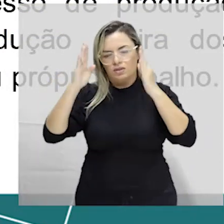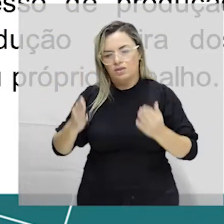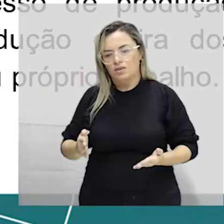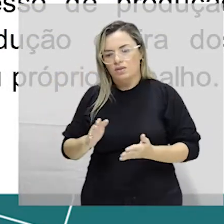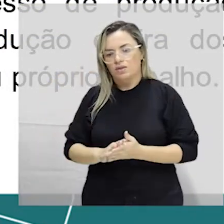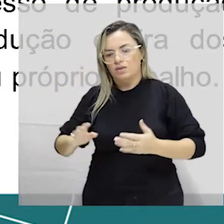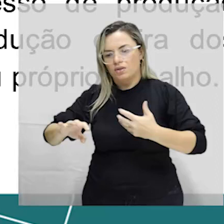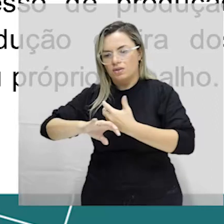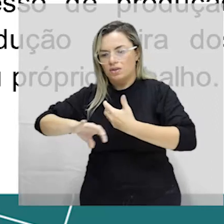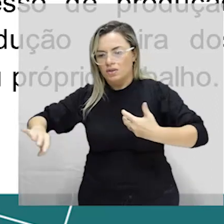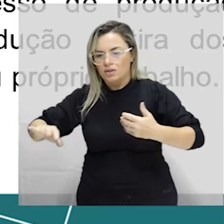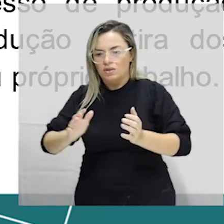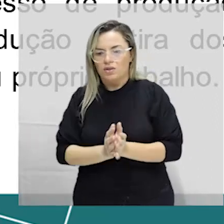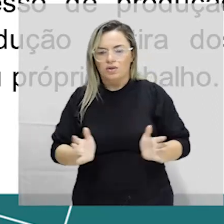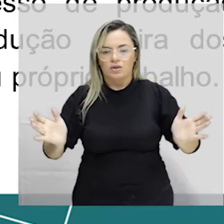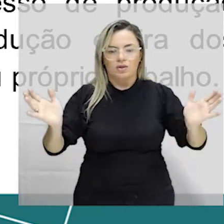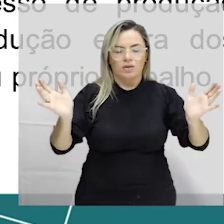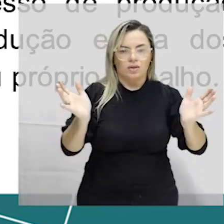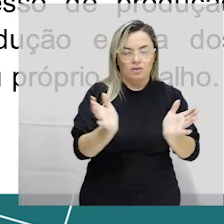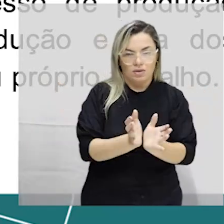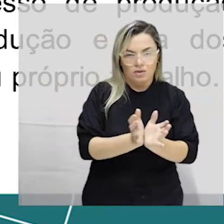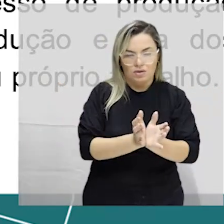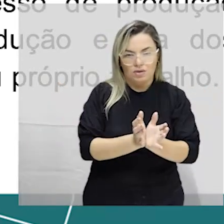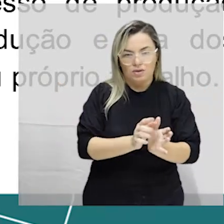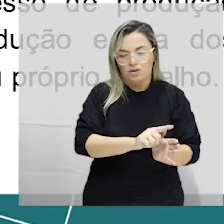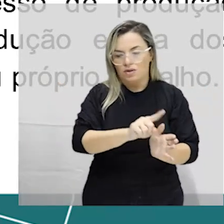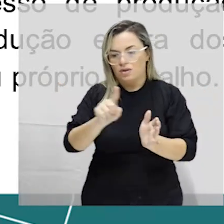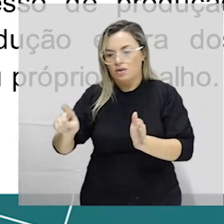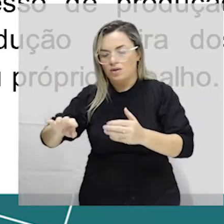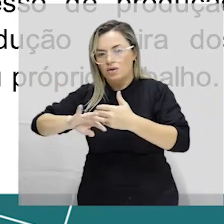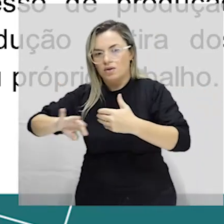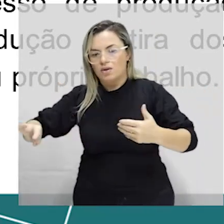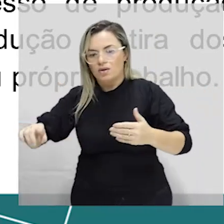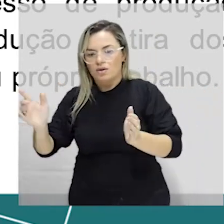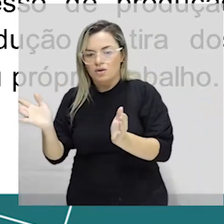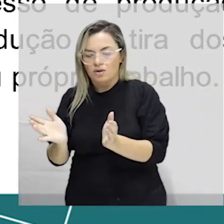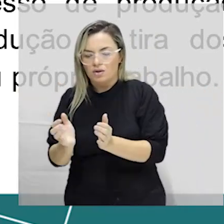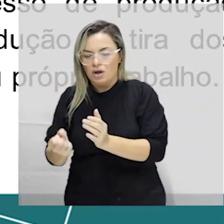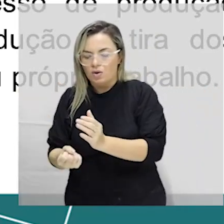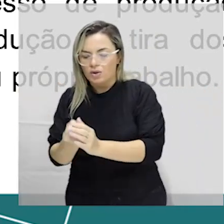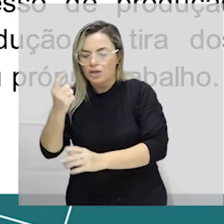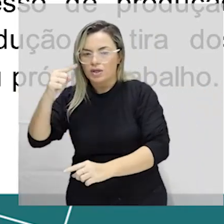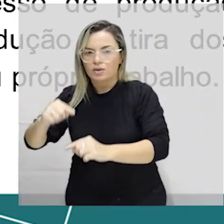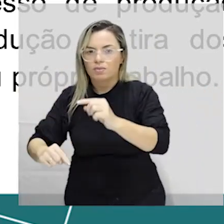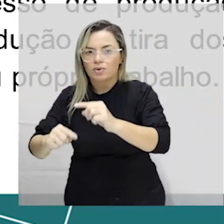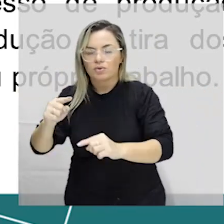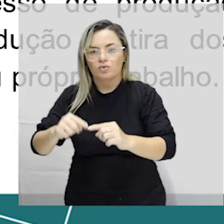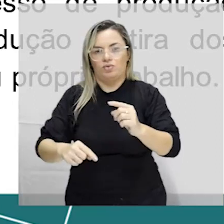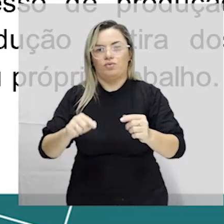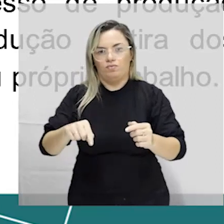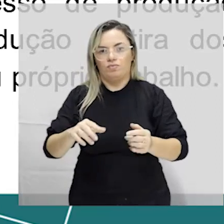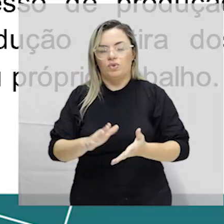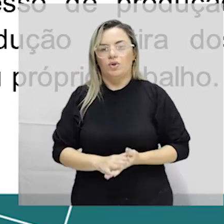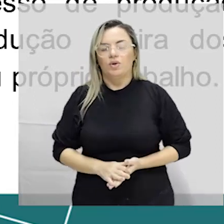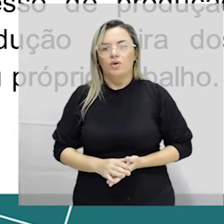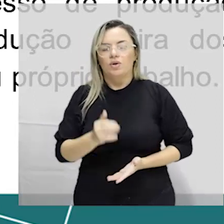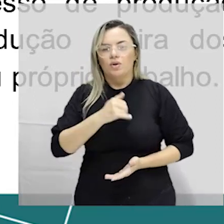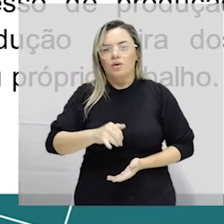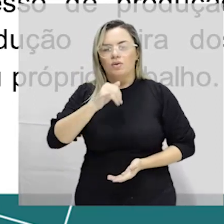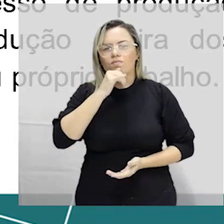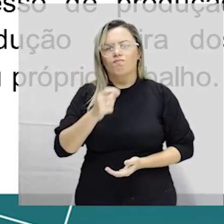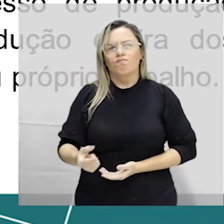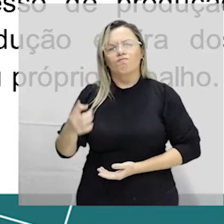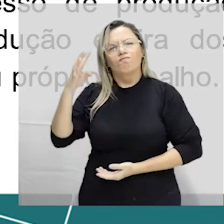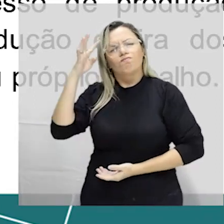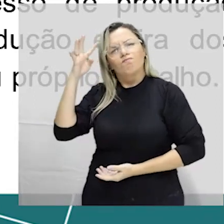uma separação evidente entre o trabalhador e o fruto do seu trabalho. Vou te dar um exemplo. Vamos imaginar uma